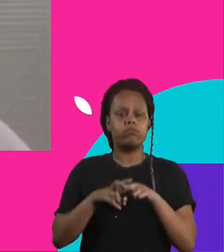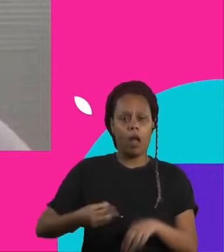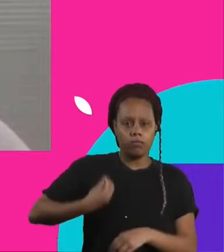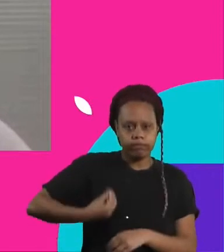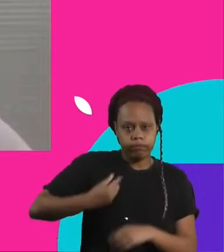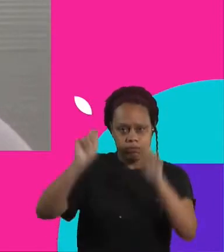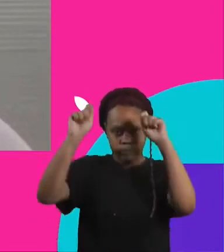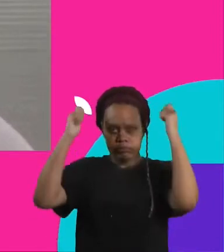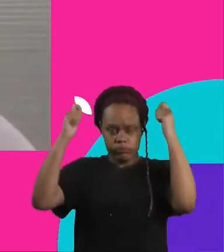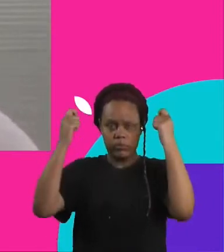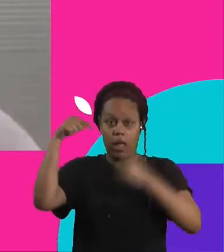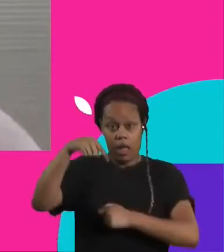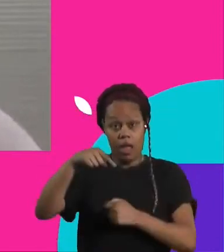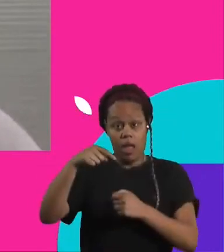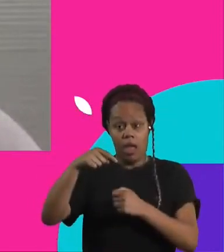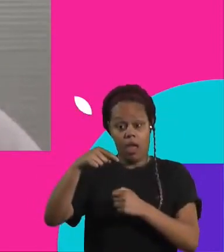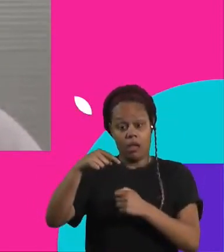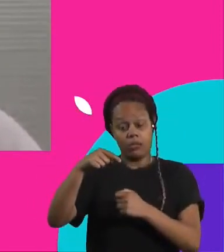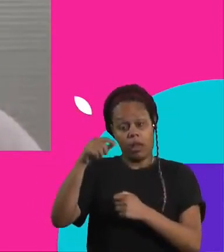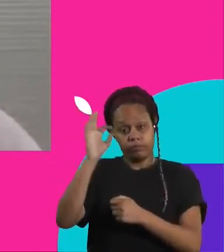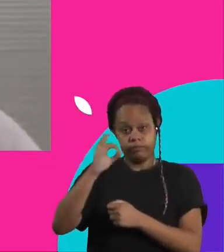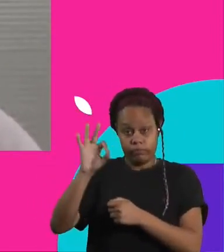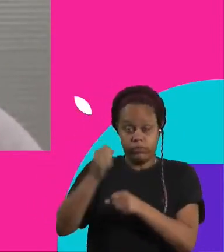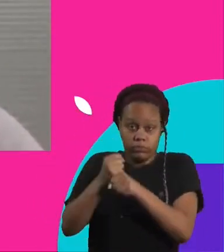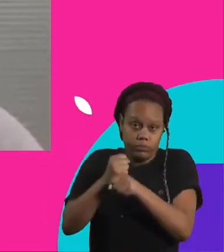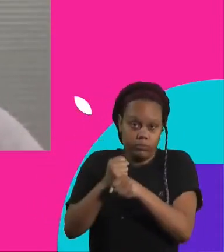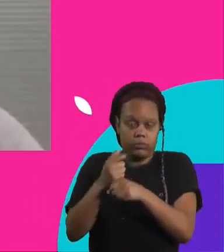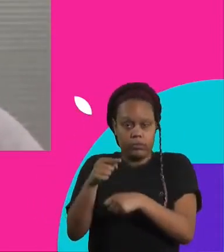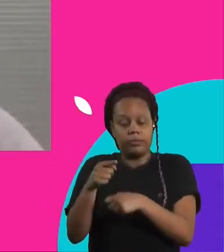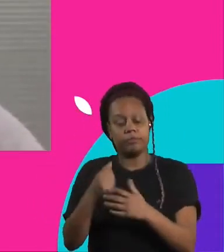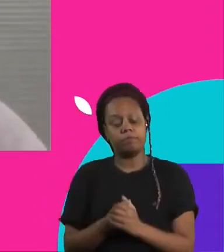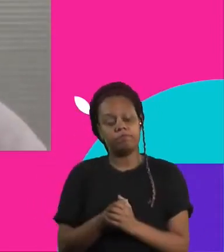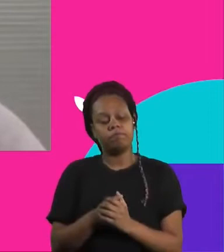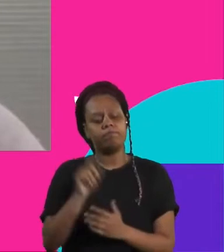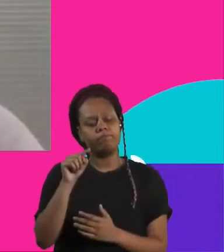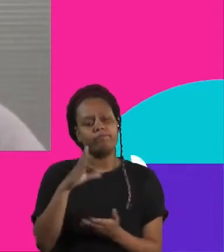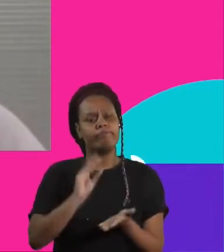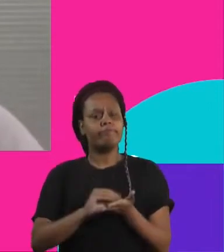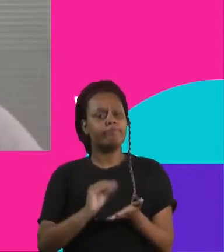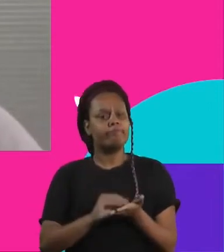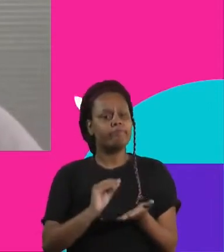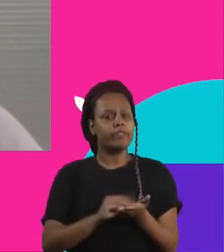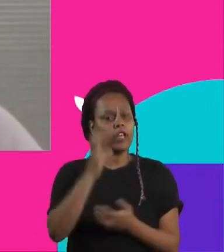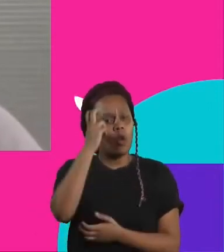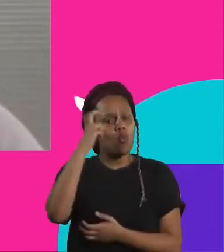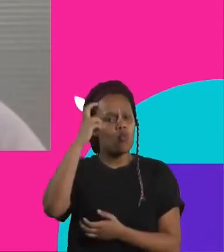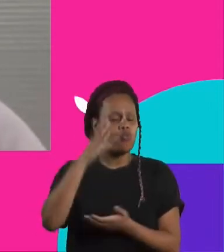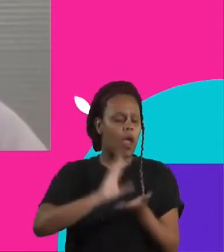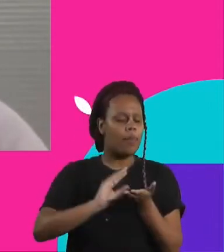certa forma, dessa edição, pelo menos, é um pouco a falta dessa cultura de dados que a gente tem,